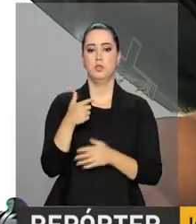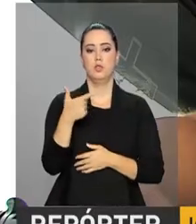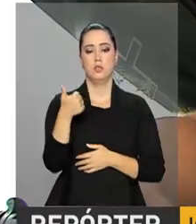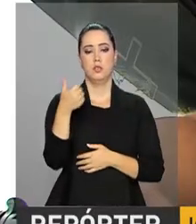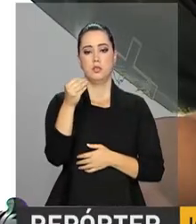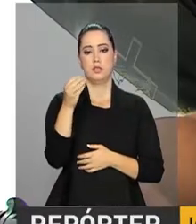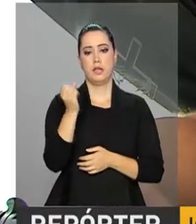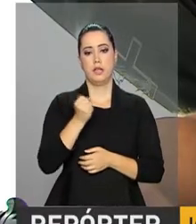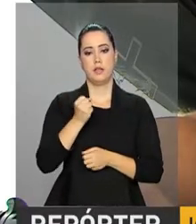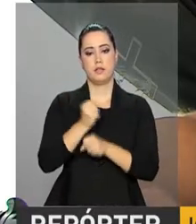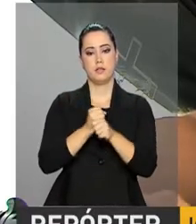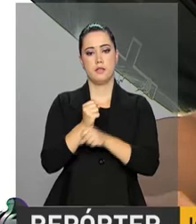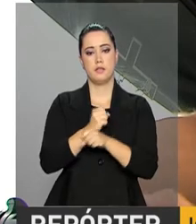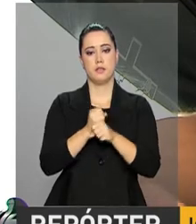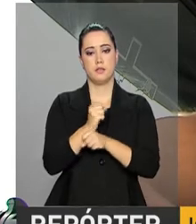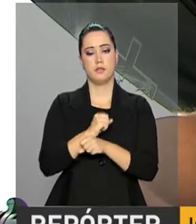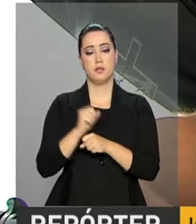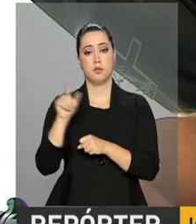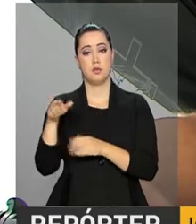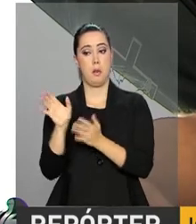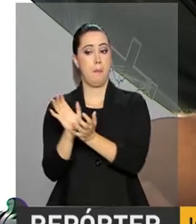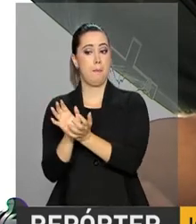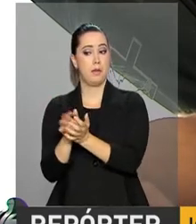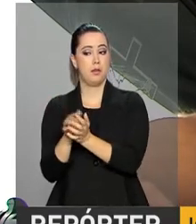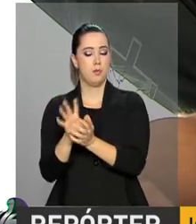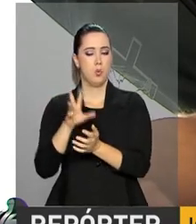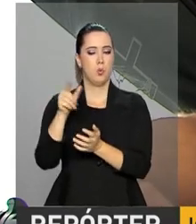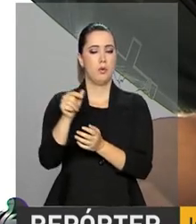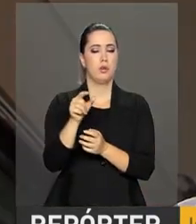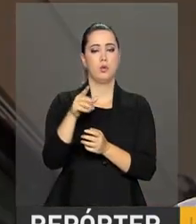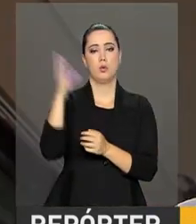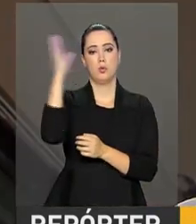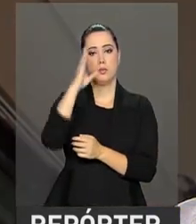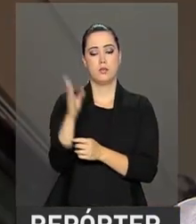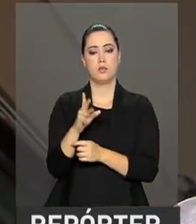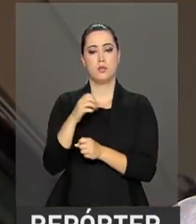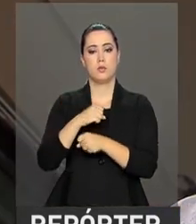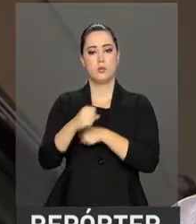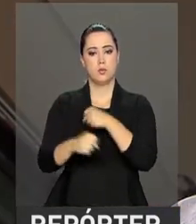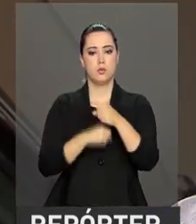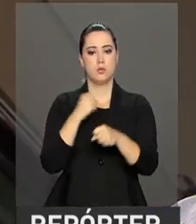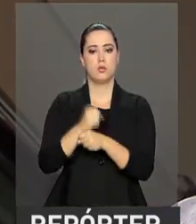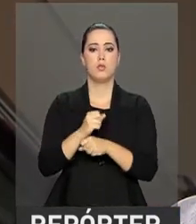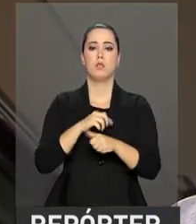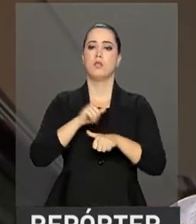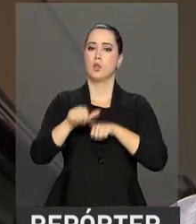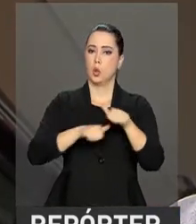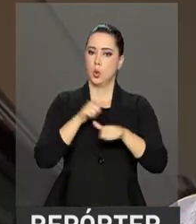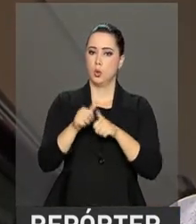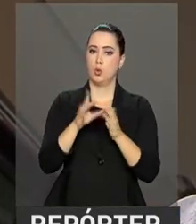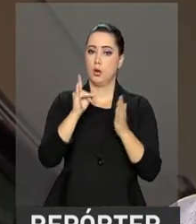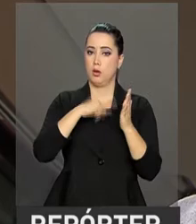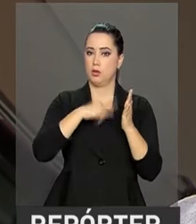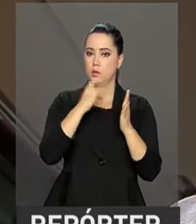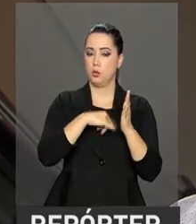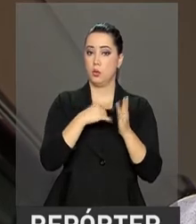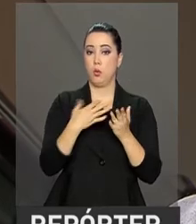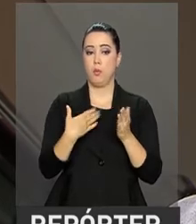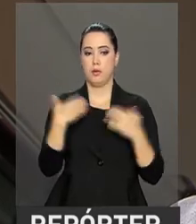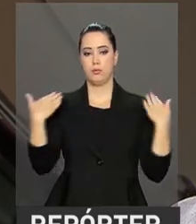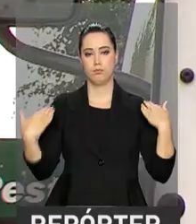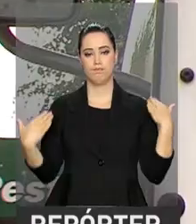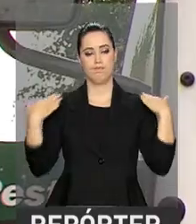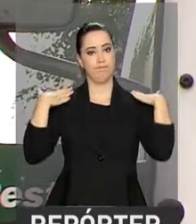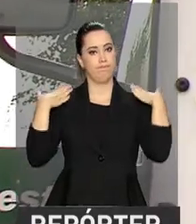ele leva carga de são caetano em pernambuco para todo o brasil ano que vem vai renovar a carteira de motorista e está